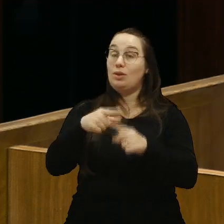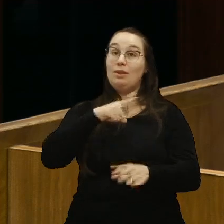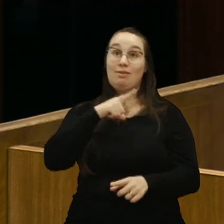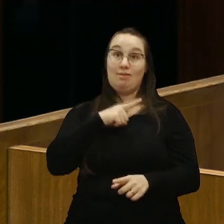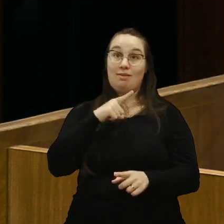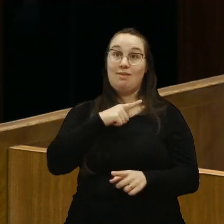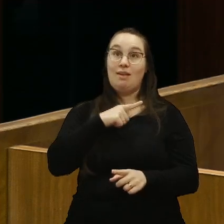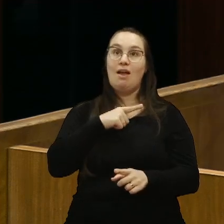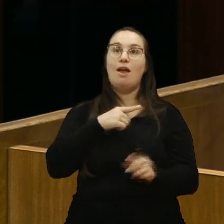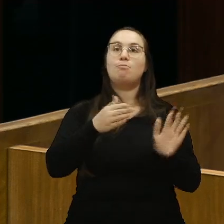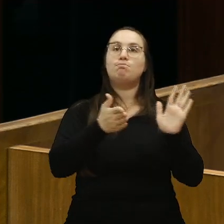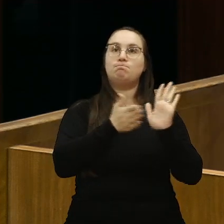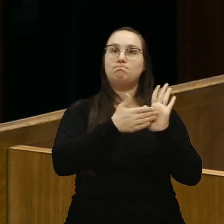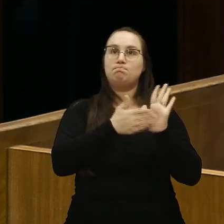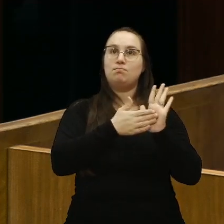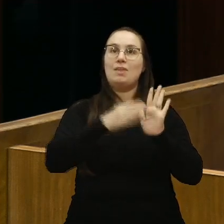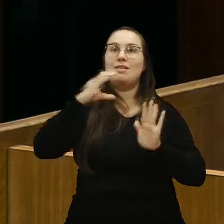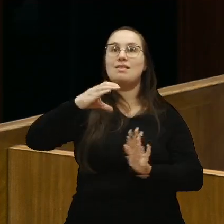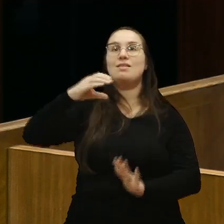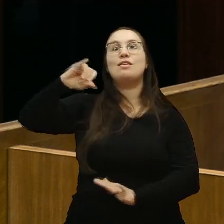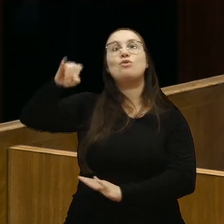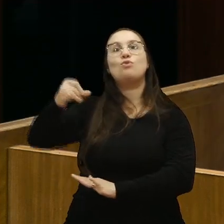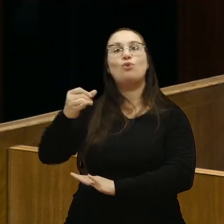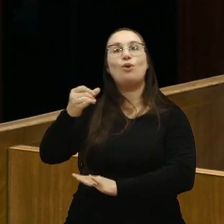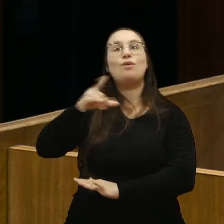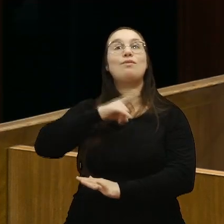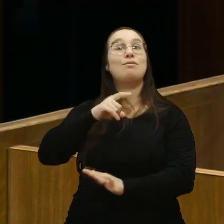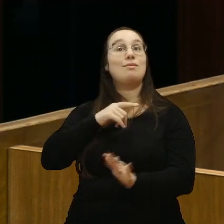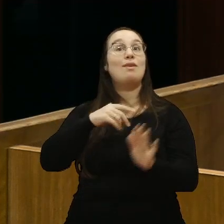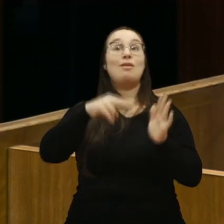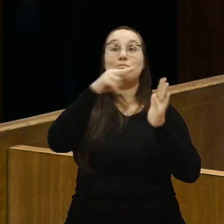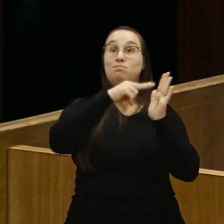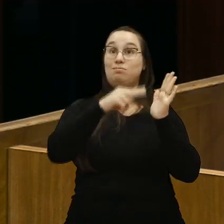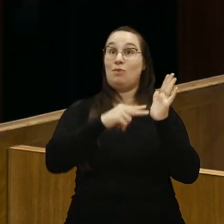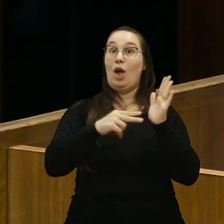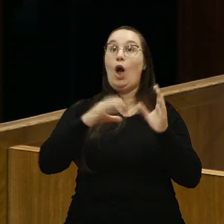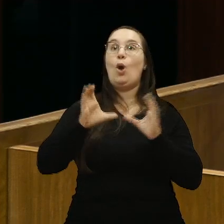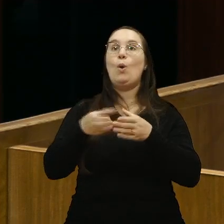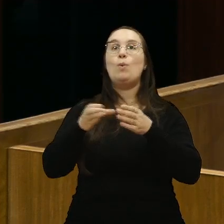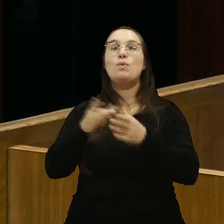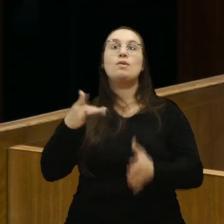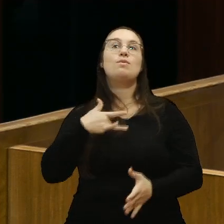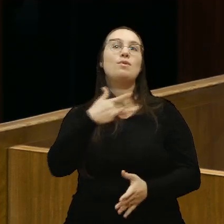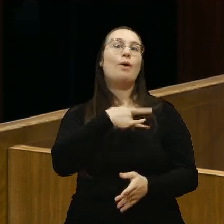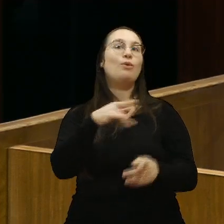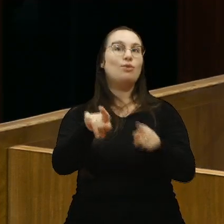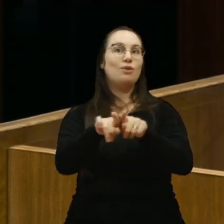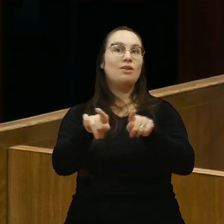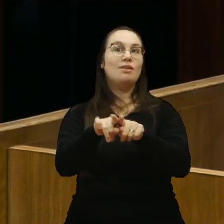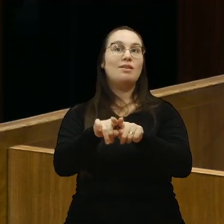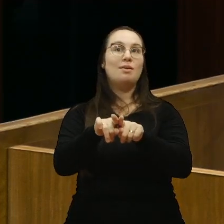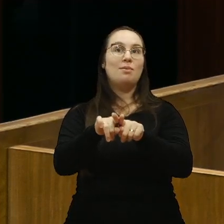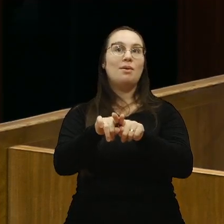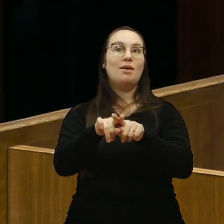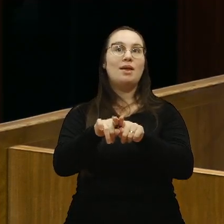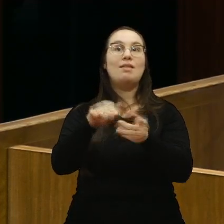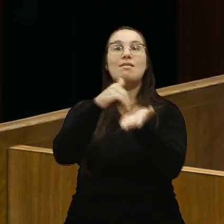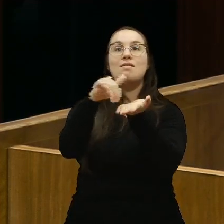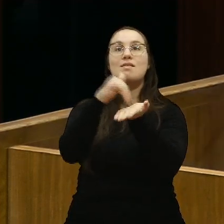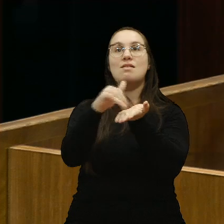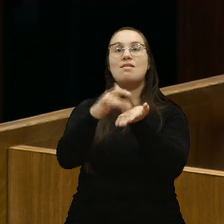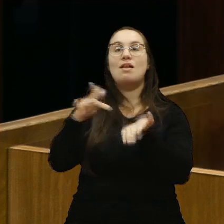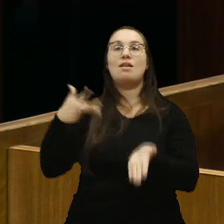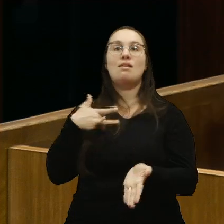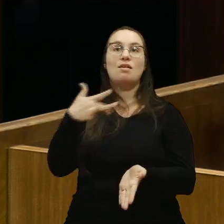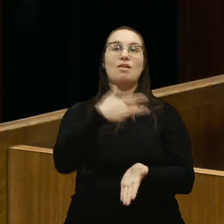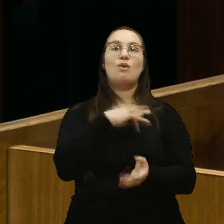tanto pareceres da CCJ, a gente tem os pareceres da Comissão de Saúde, mas a gente tem pareceres inclusive da Secretaria da Saúde,